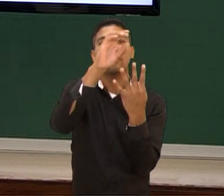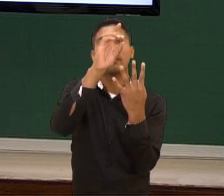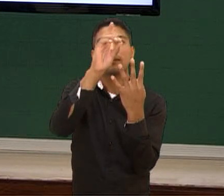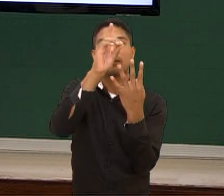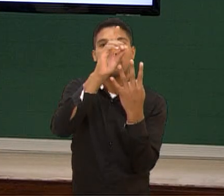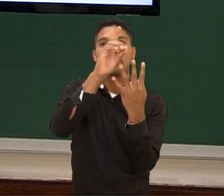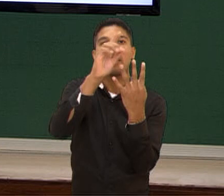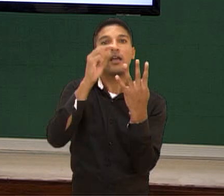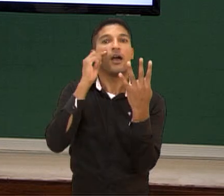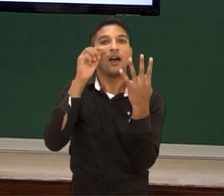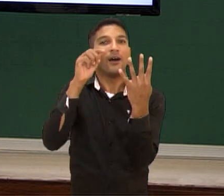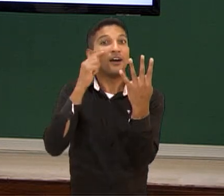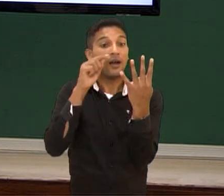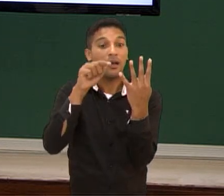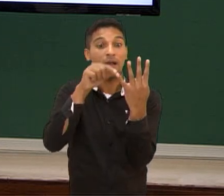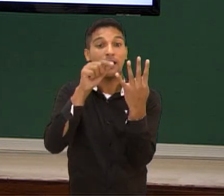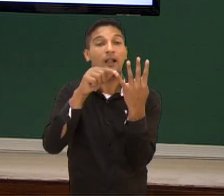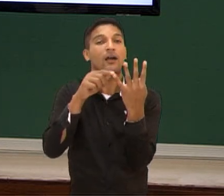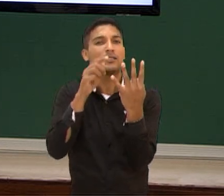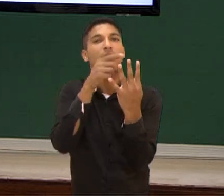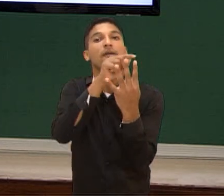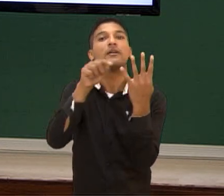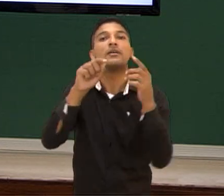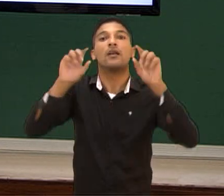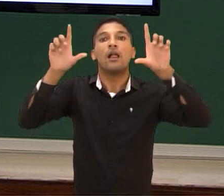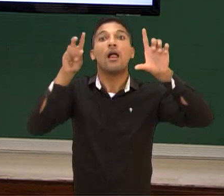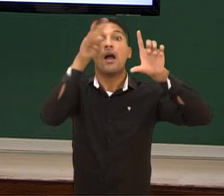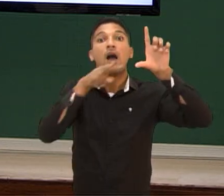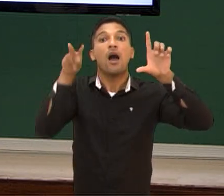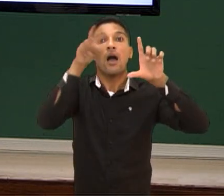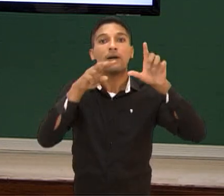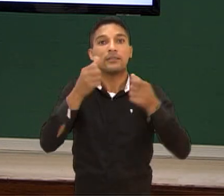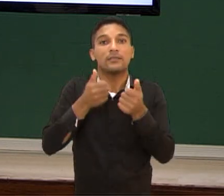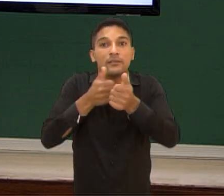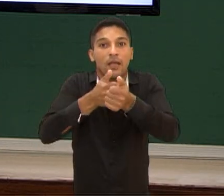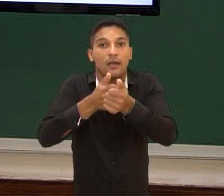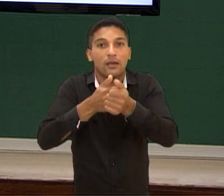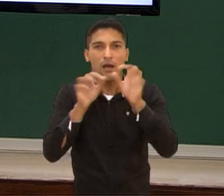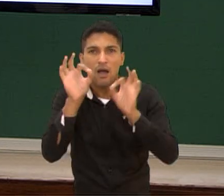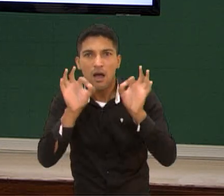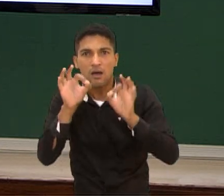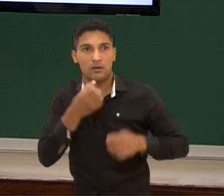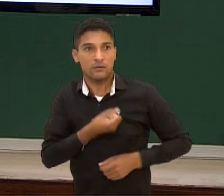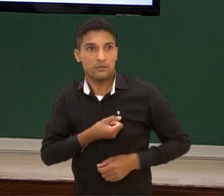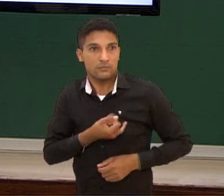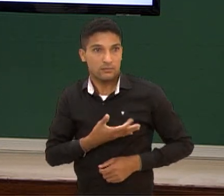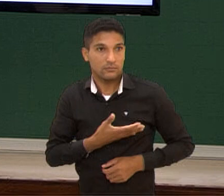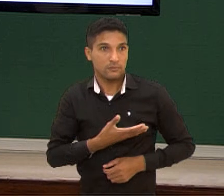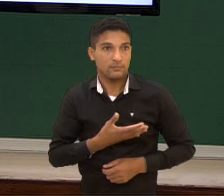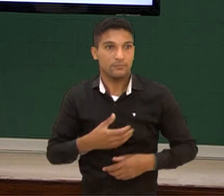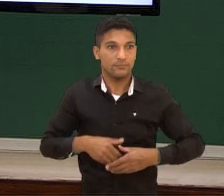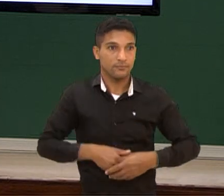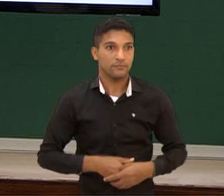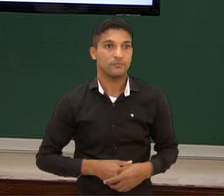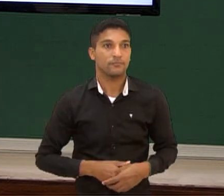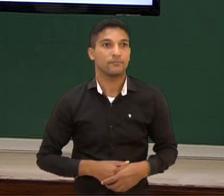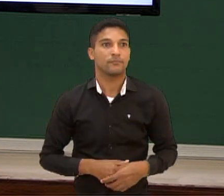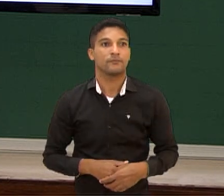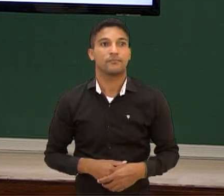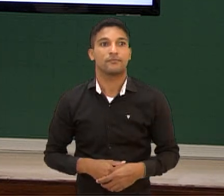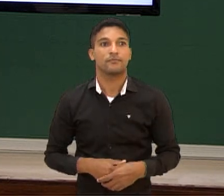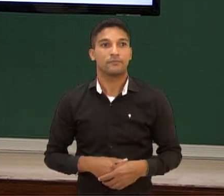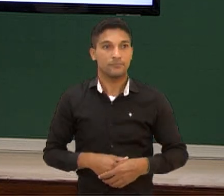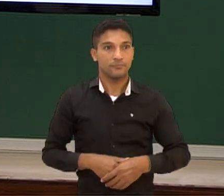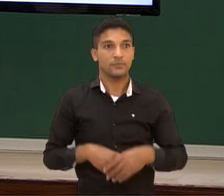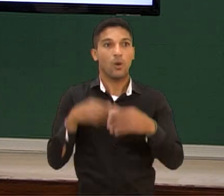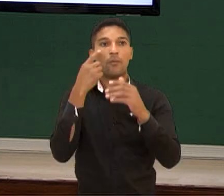A parte inteira e a parte decimal. Então, eu tenho 12 inteiros e 95